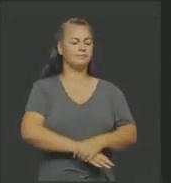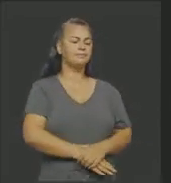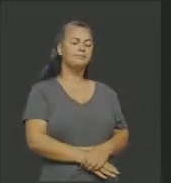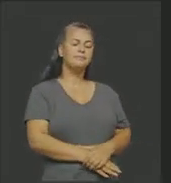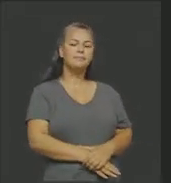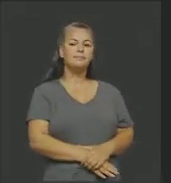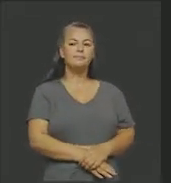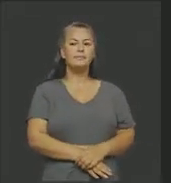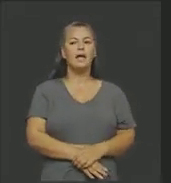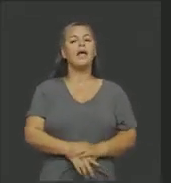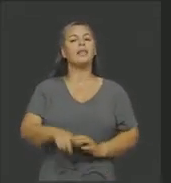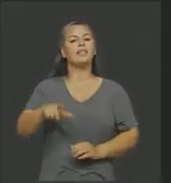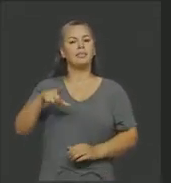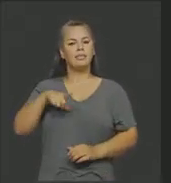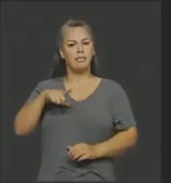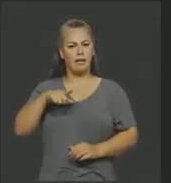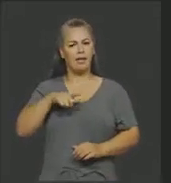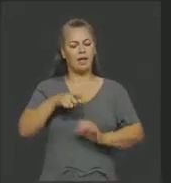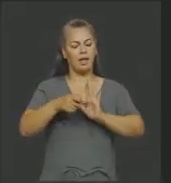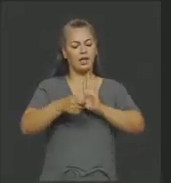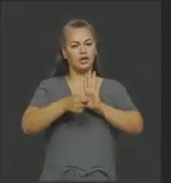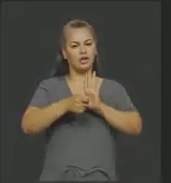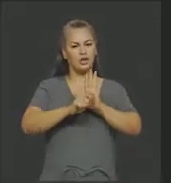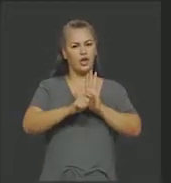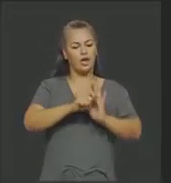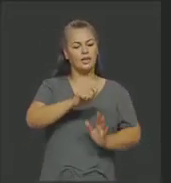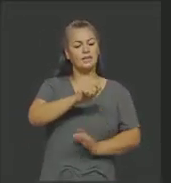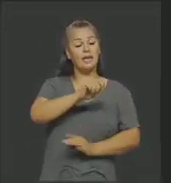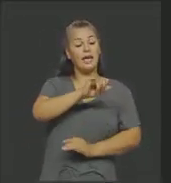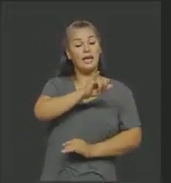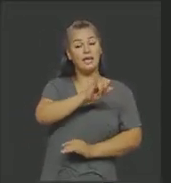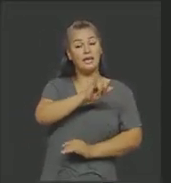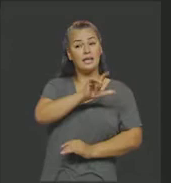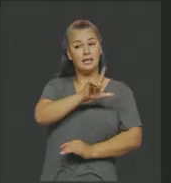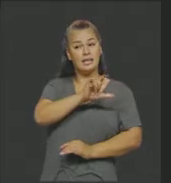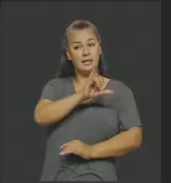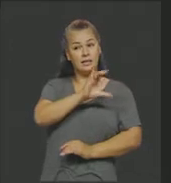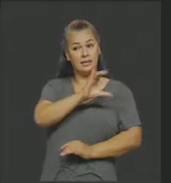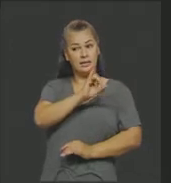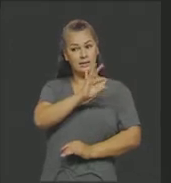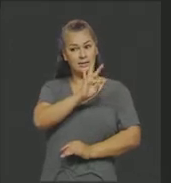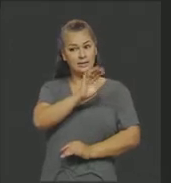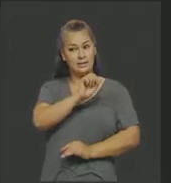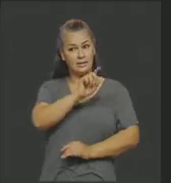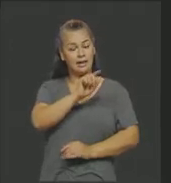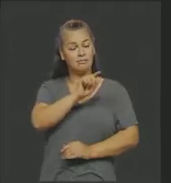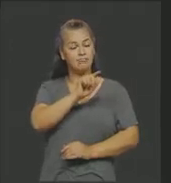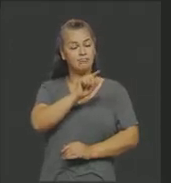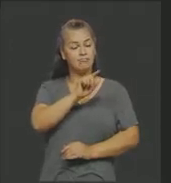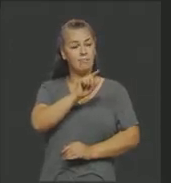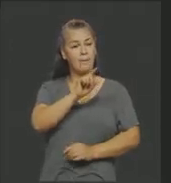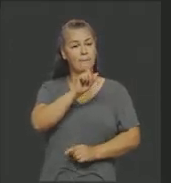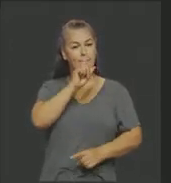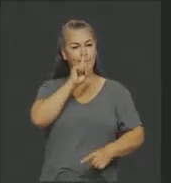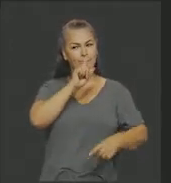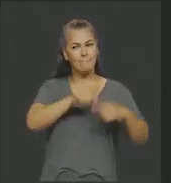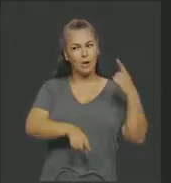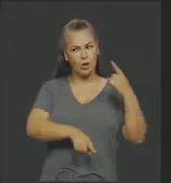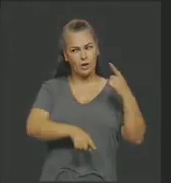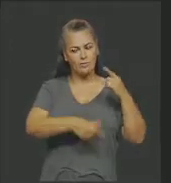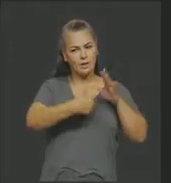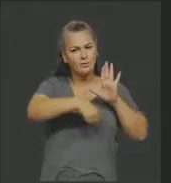temos drogas que são ilícitas e drogas que são lícitas. O